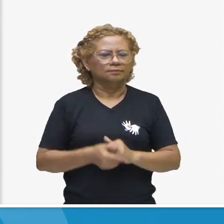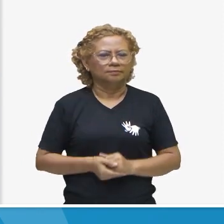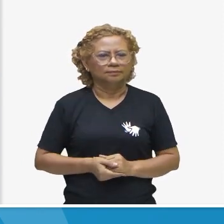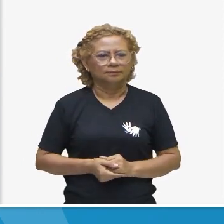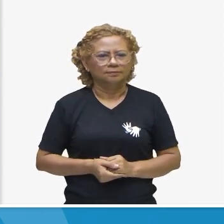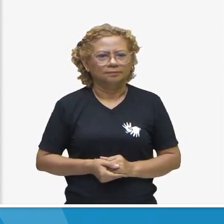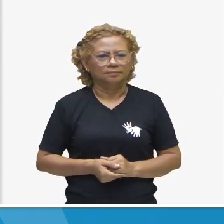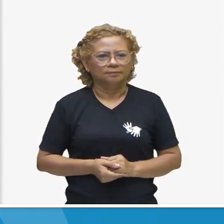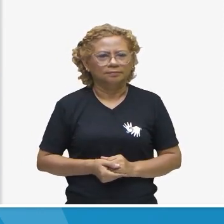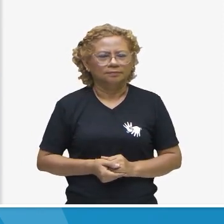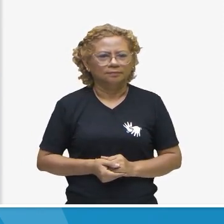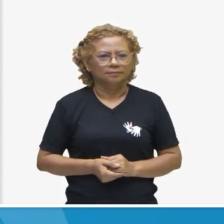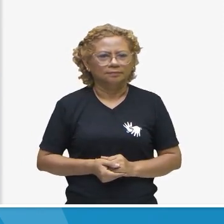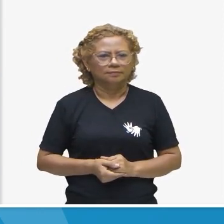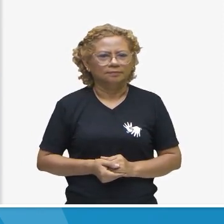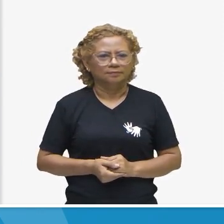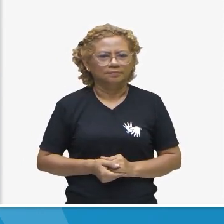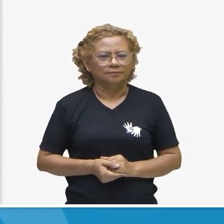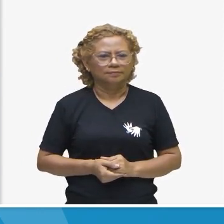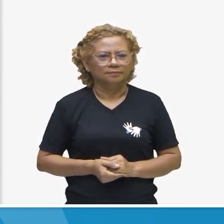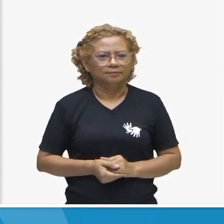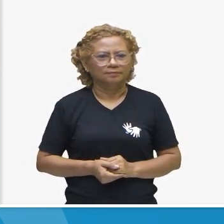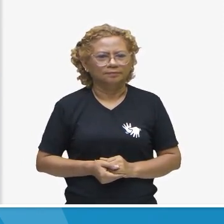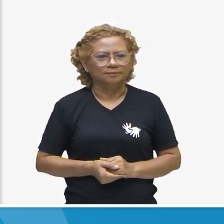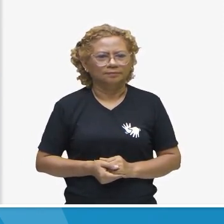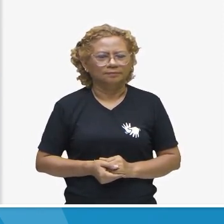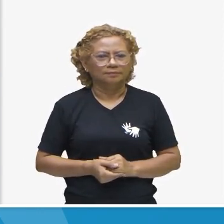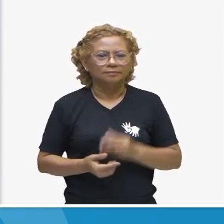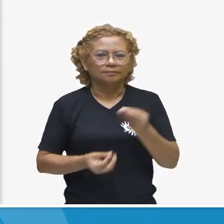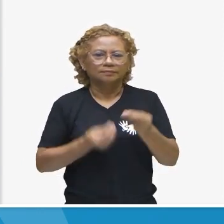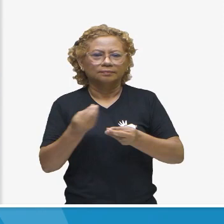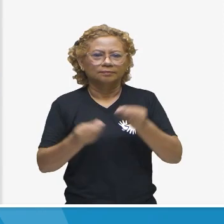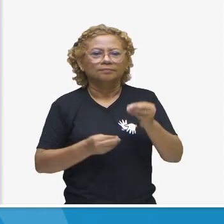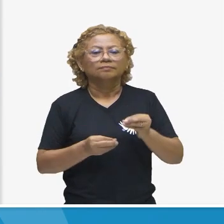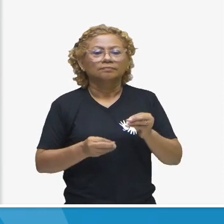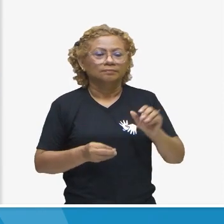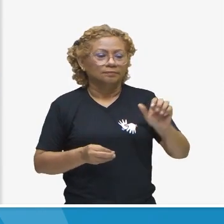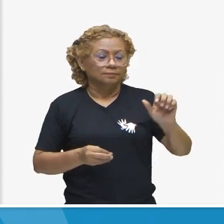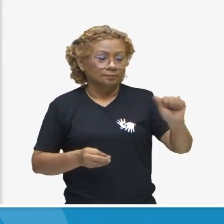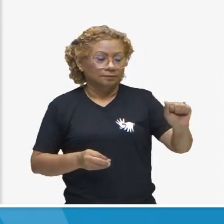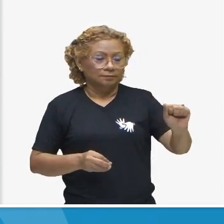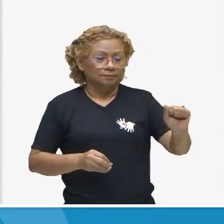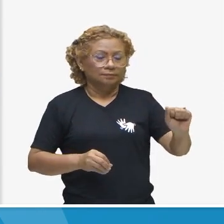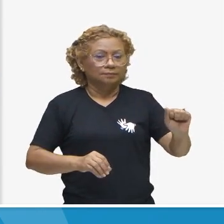será essa daqui, meus amigos. É como se fosse uma trajetória,